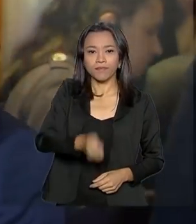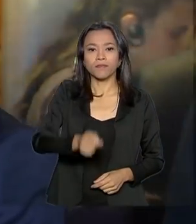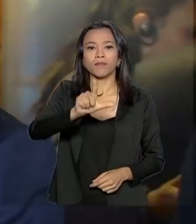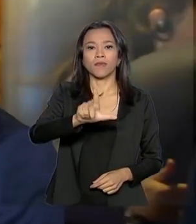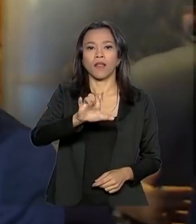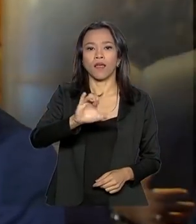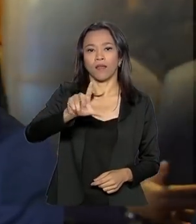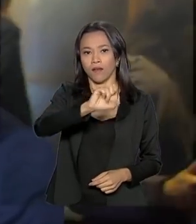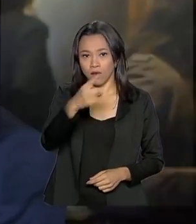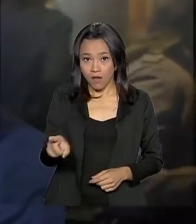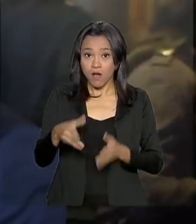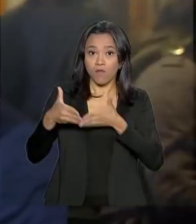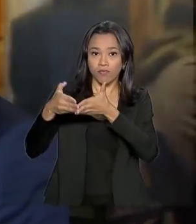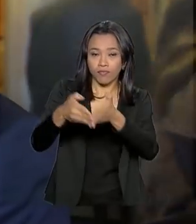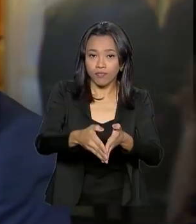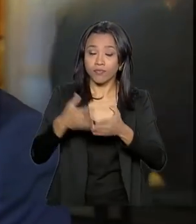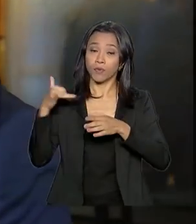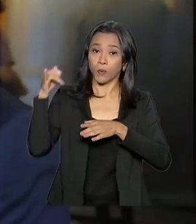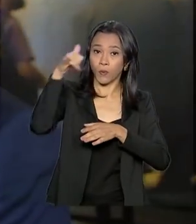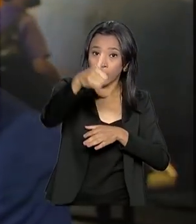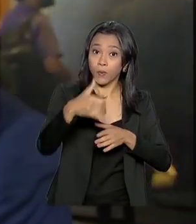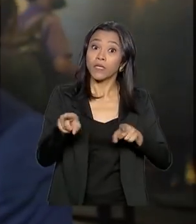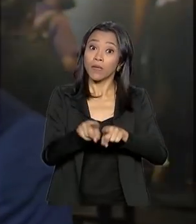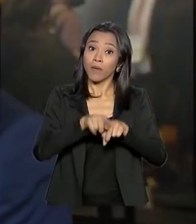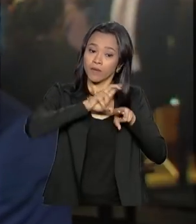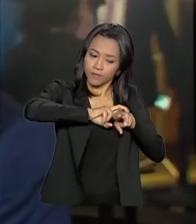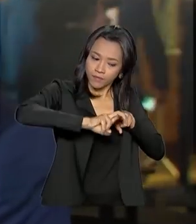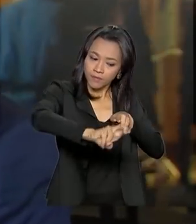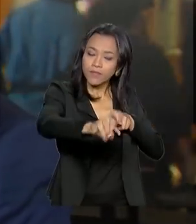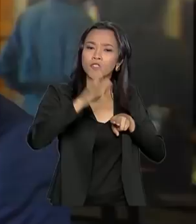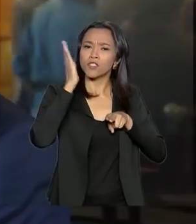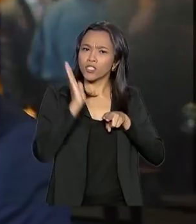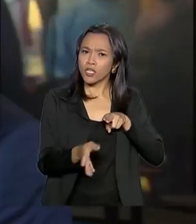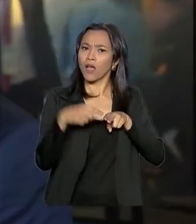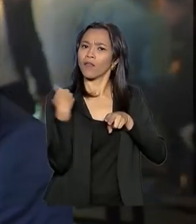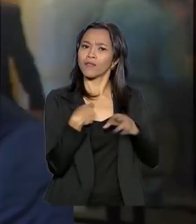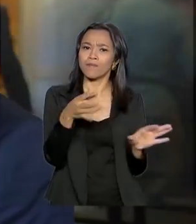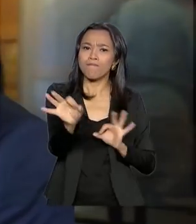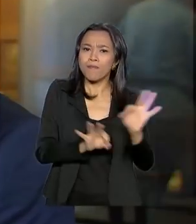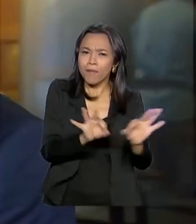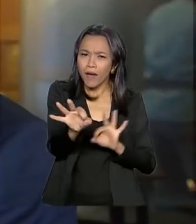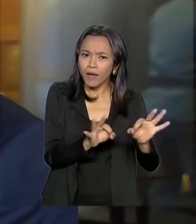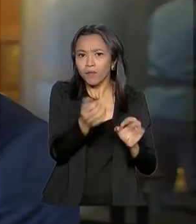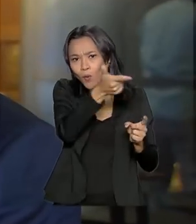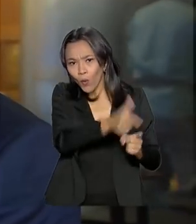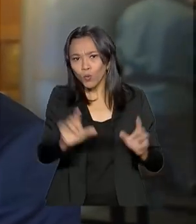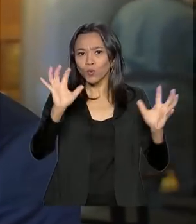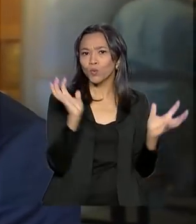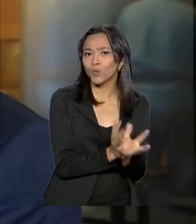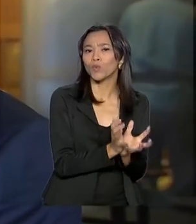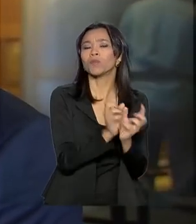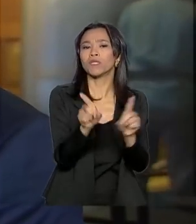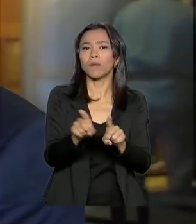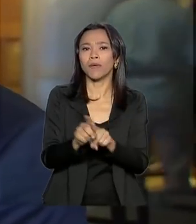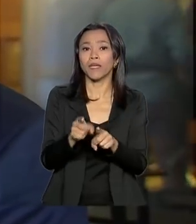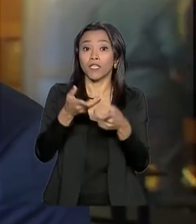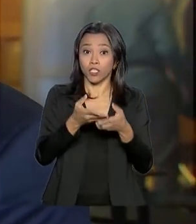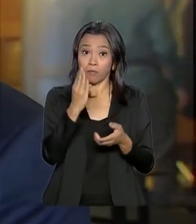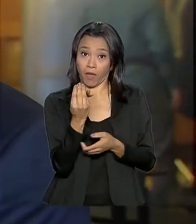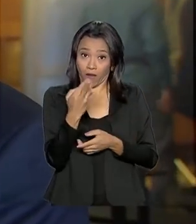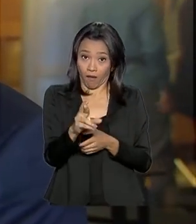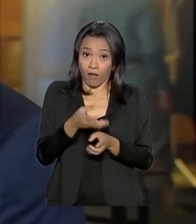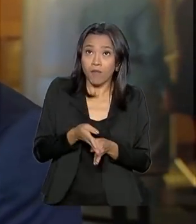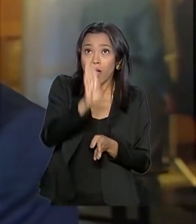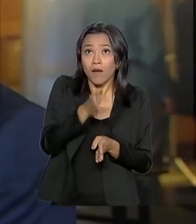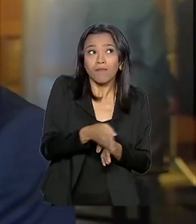de terminais portuários, aeroportos e ferrovias. E nós já estamos preparando um pacote grande de novas concessões, de rodovias federais. Vão ter uma quantidade